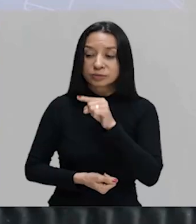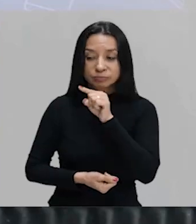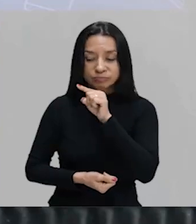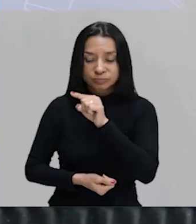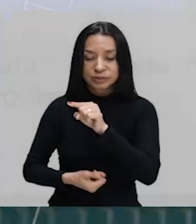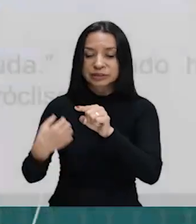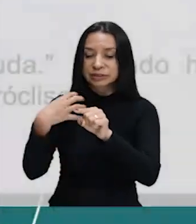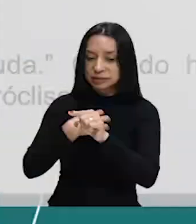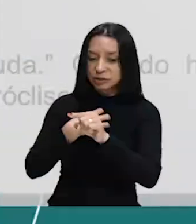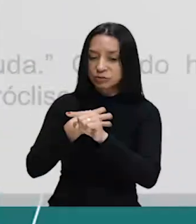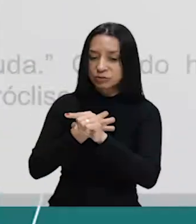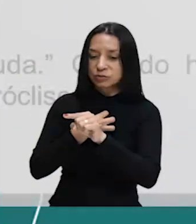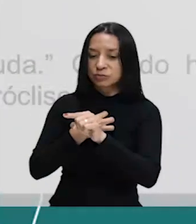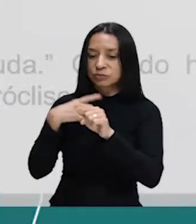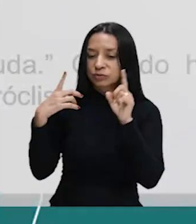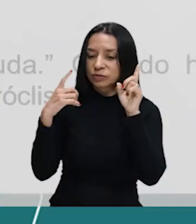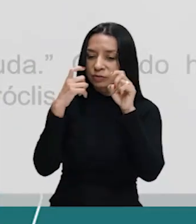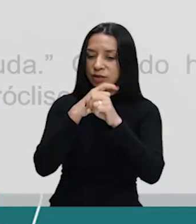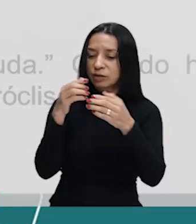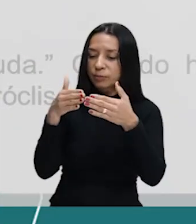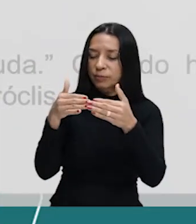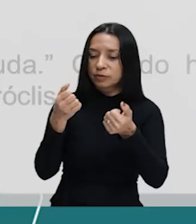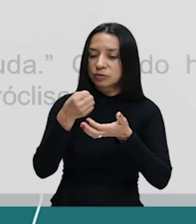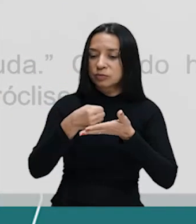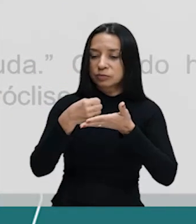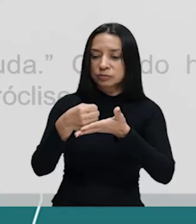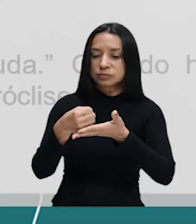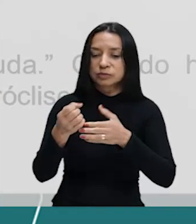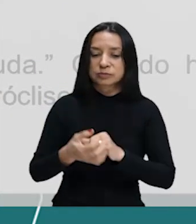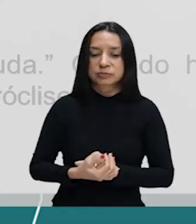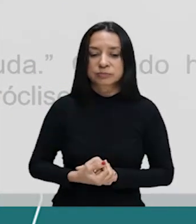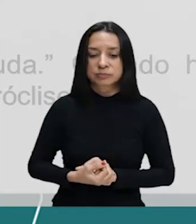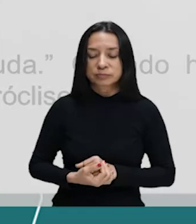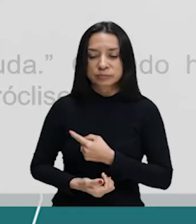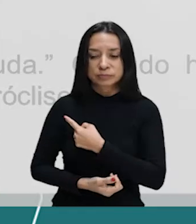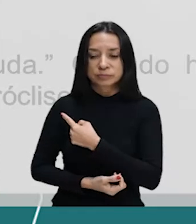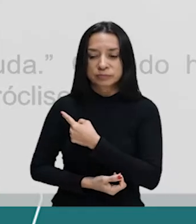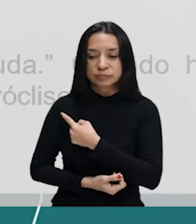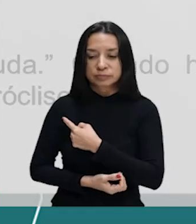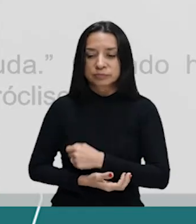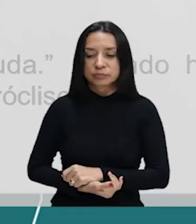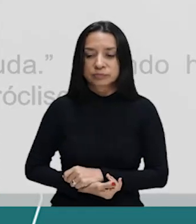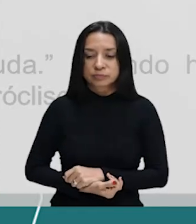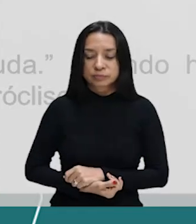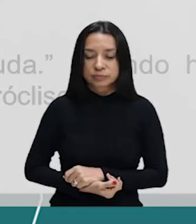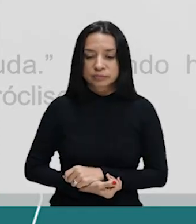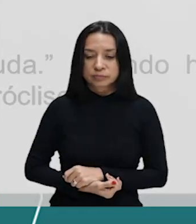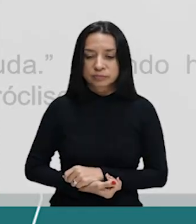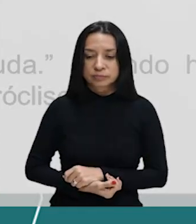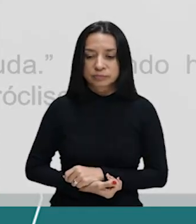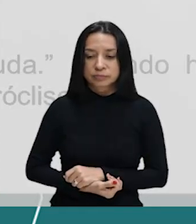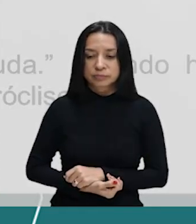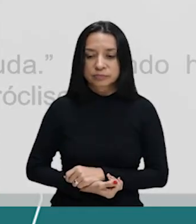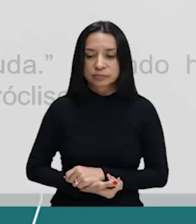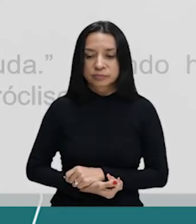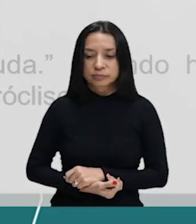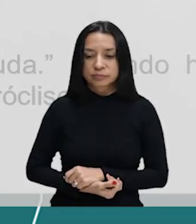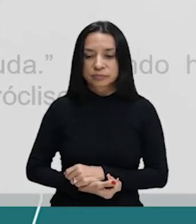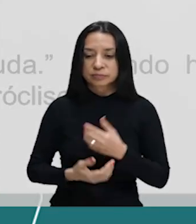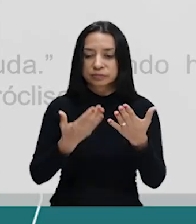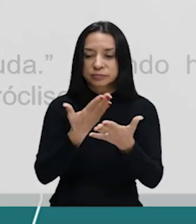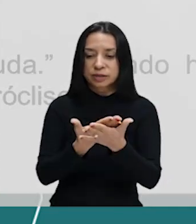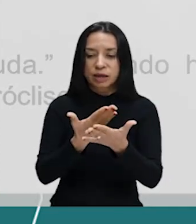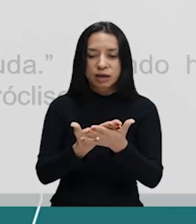dificuldade, pediu ajuda. Quando há um advérbio antes do verbo. Quando é advérbio de tempo, usa-se próclise. Aí vamos lá naquela aula